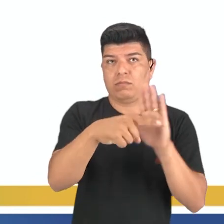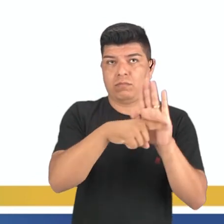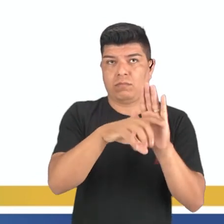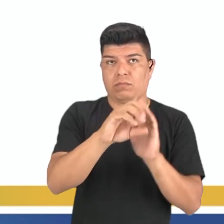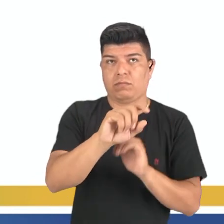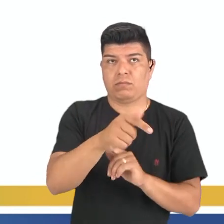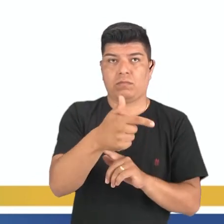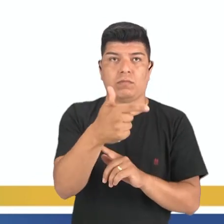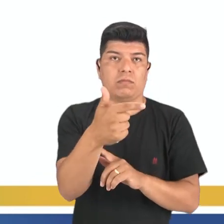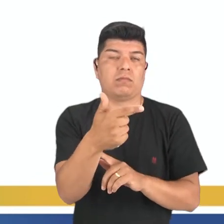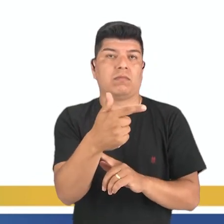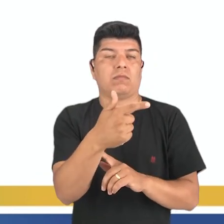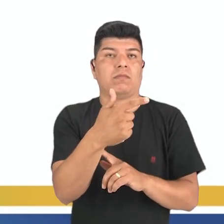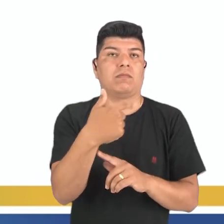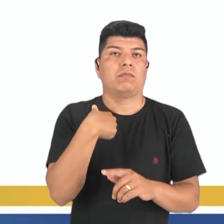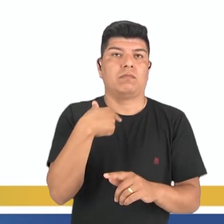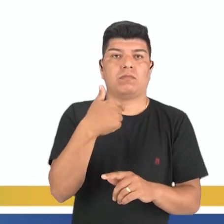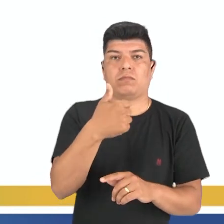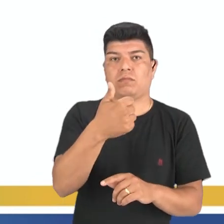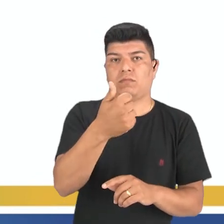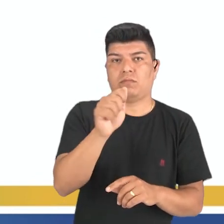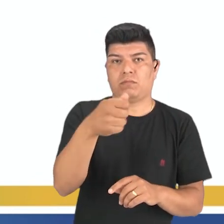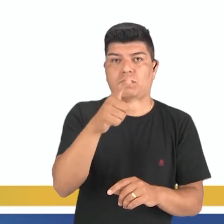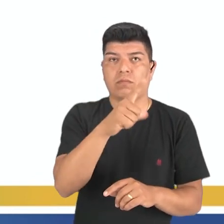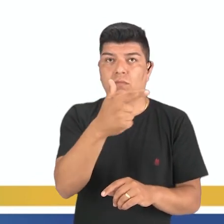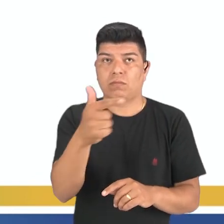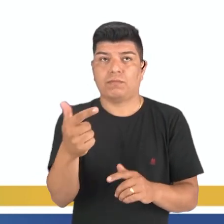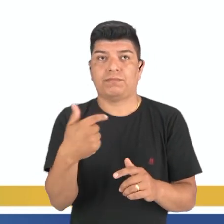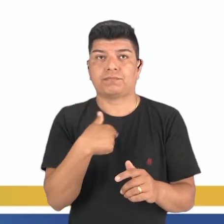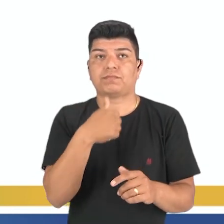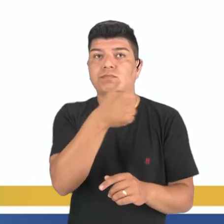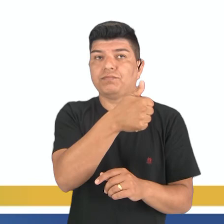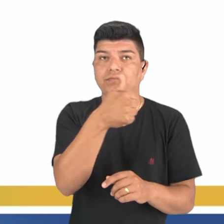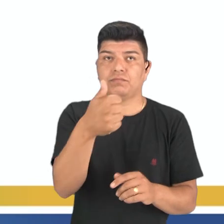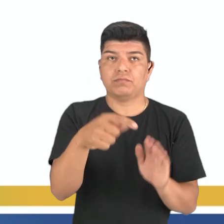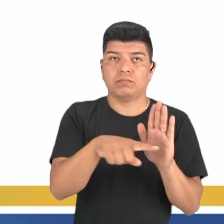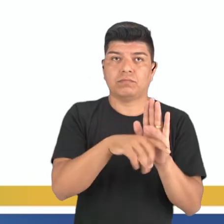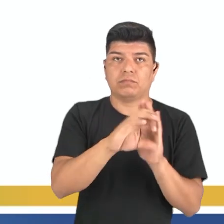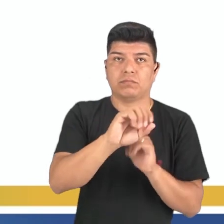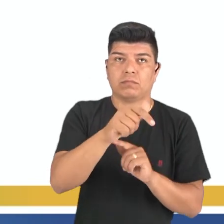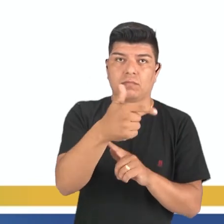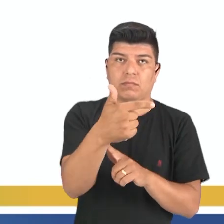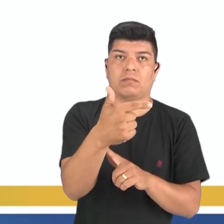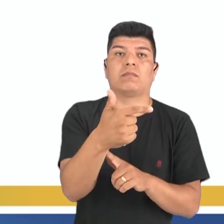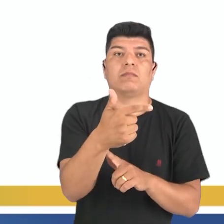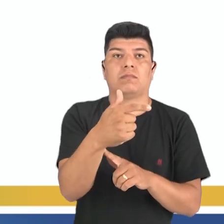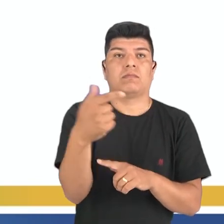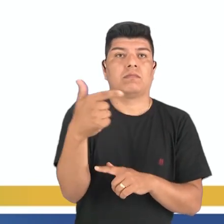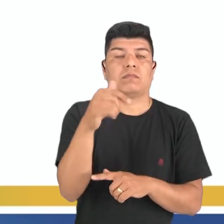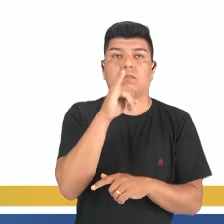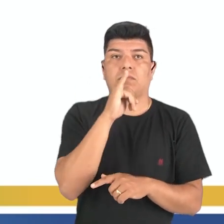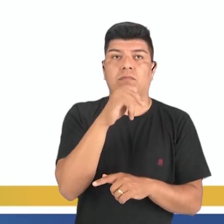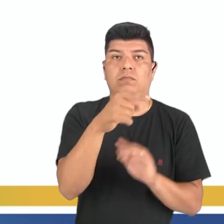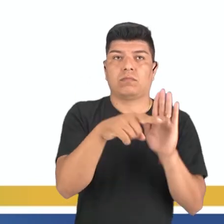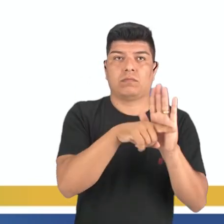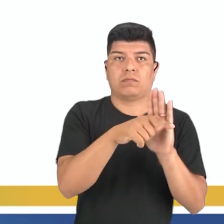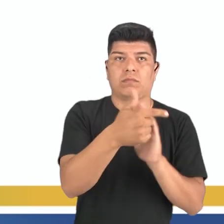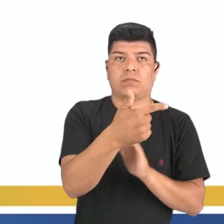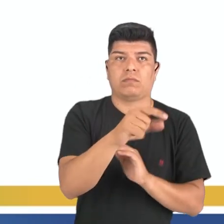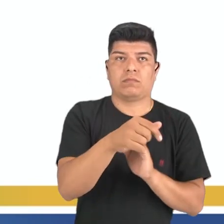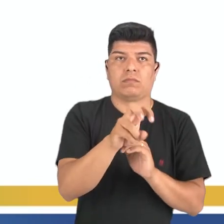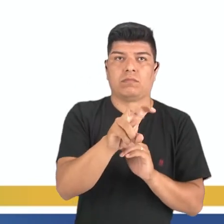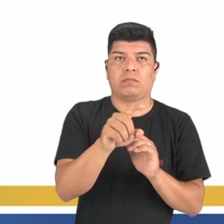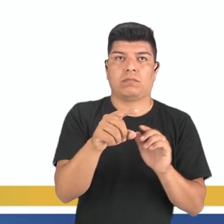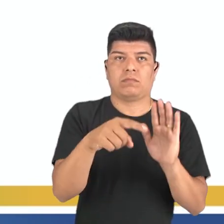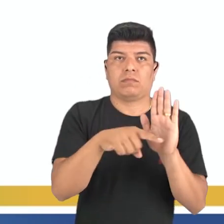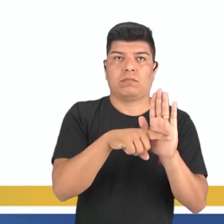sinal do maior sem sinal, que é o 1. Então dá menos 0,2. Segundo exemplo, menos 2,5 com